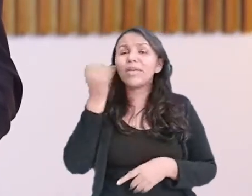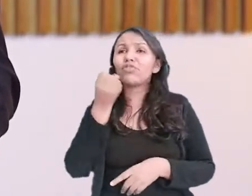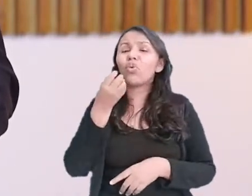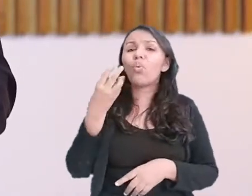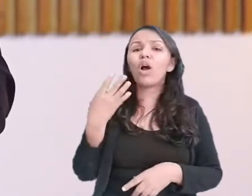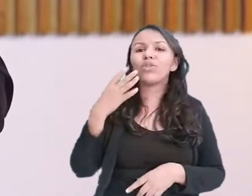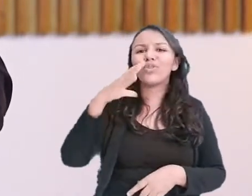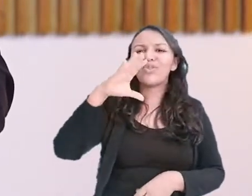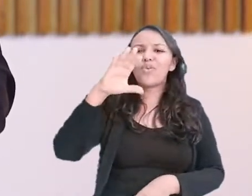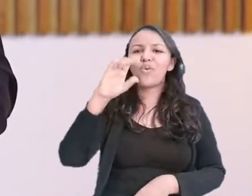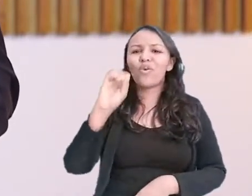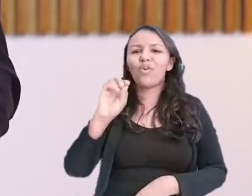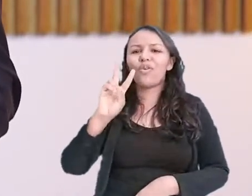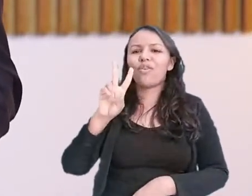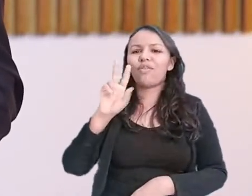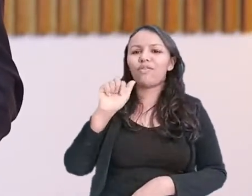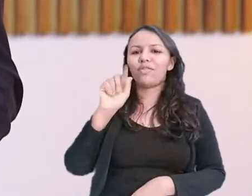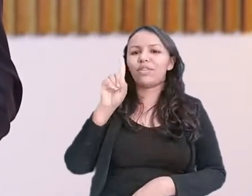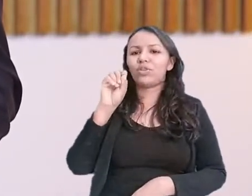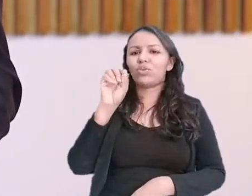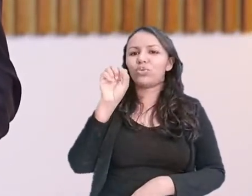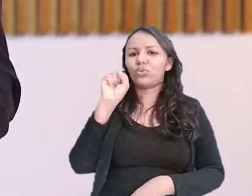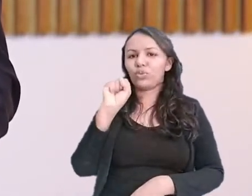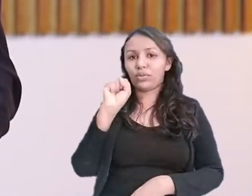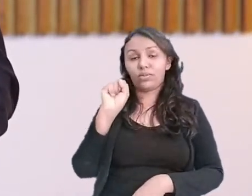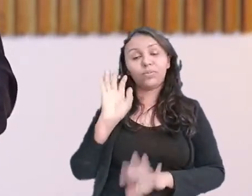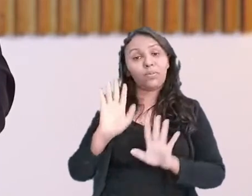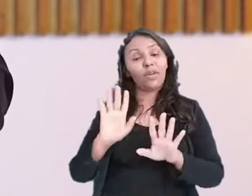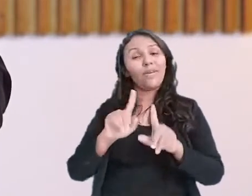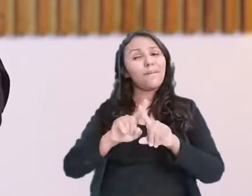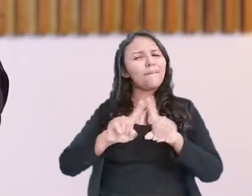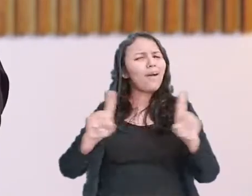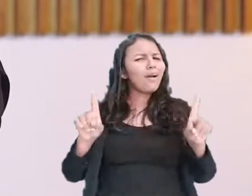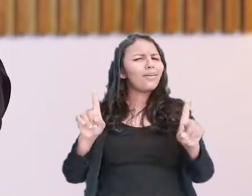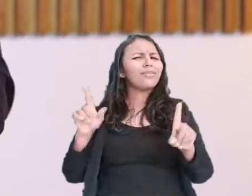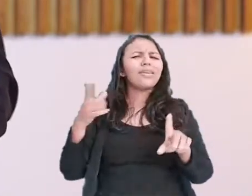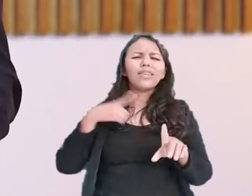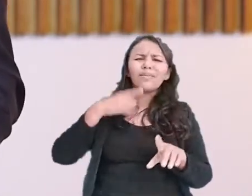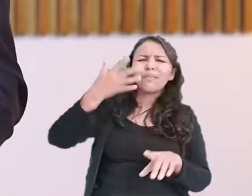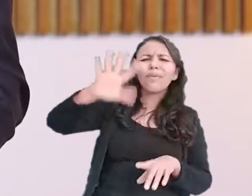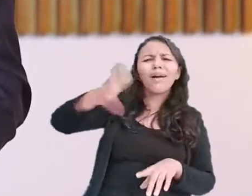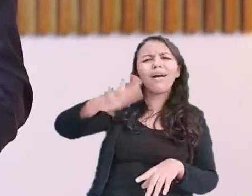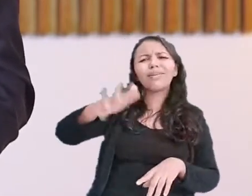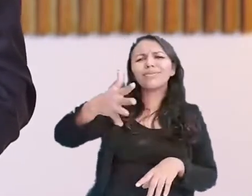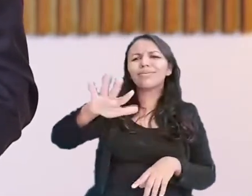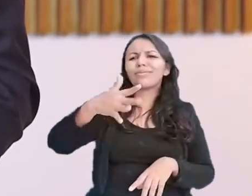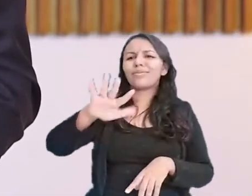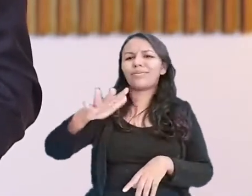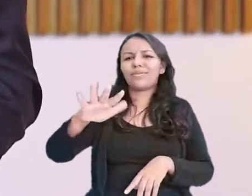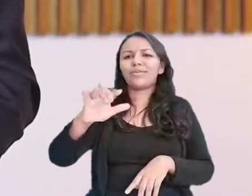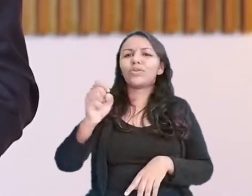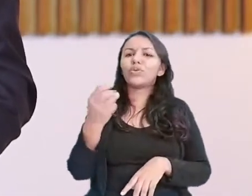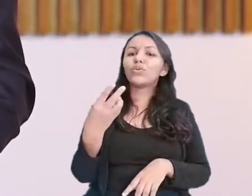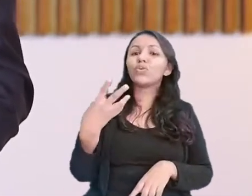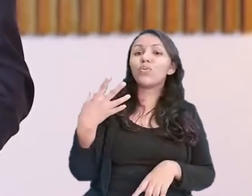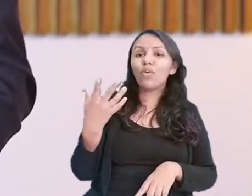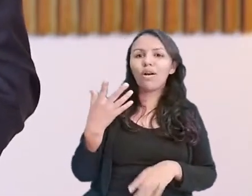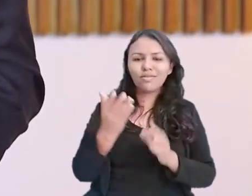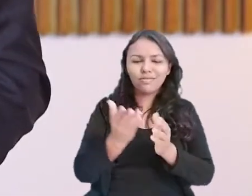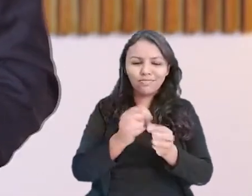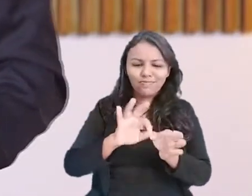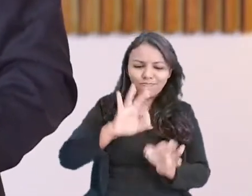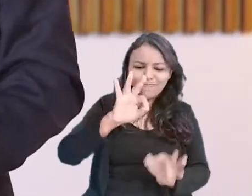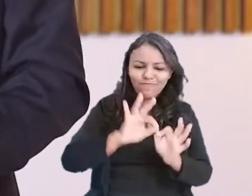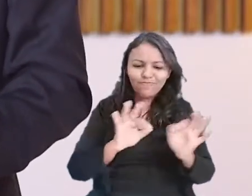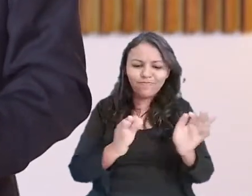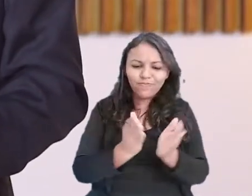podemos apresentar aqui uma medida aproximada do que de fato Noé construiu.